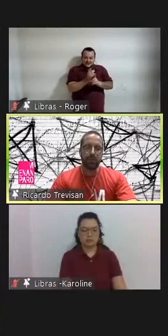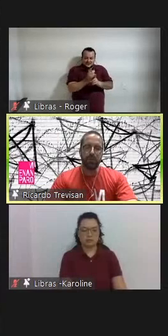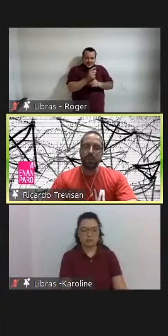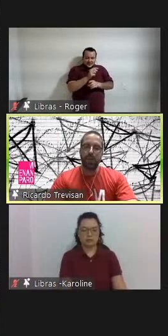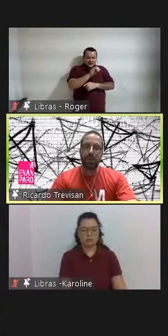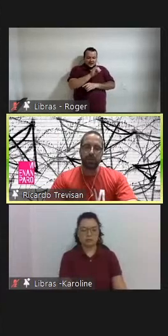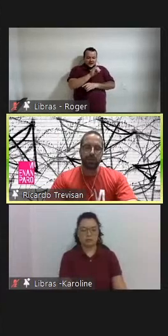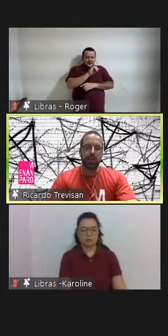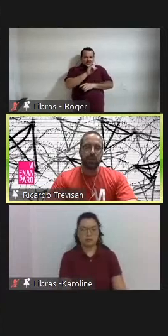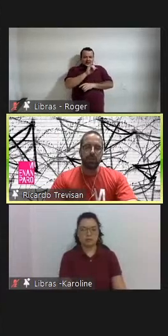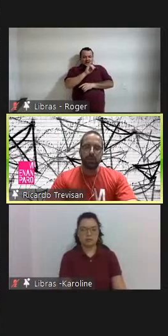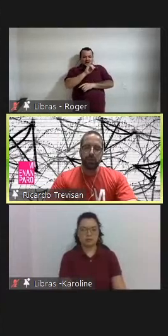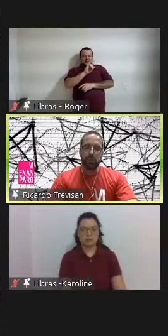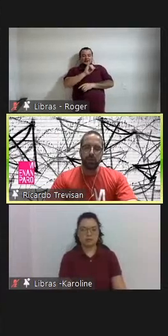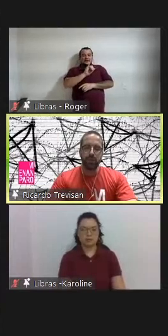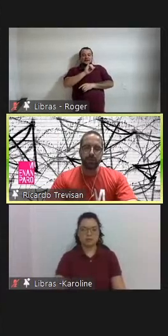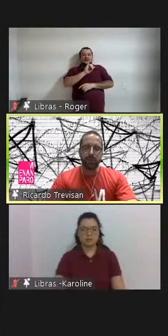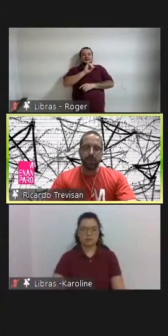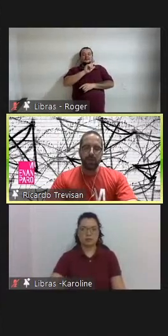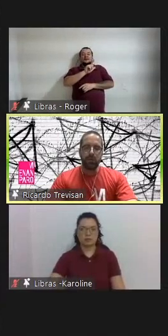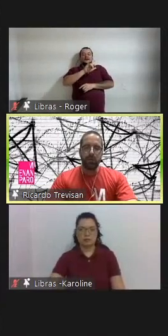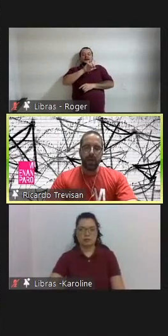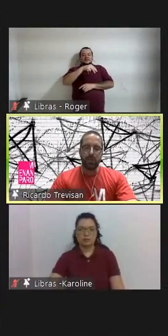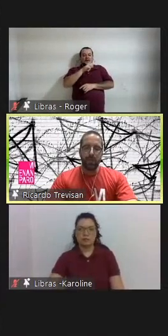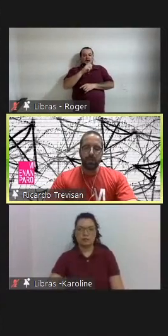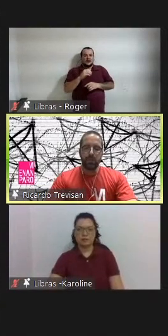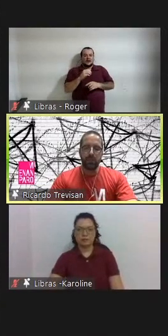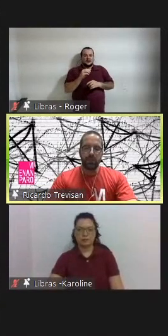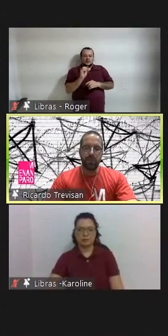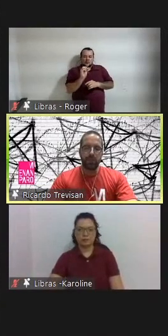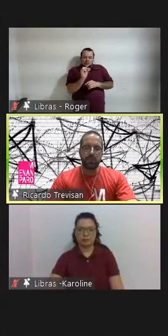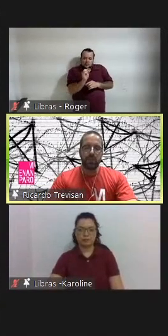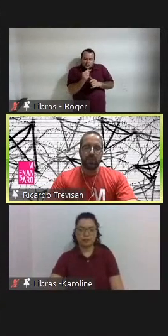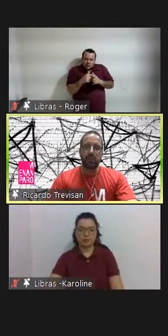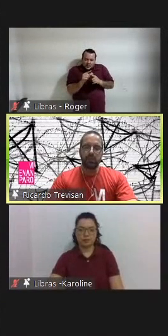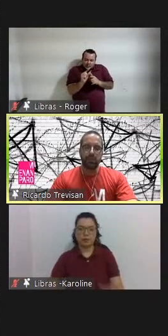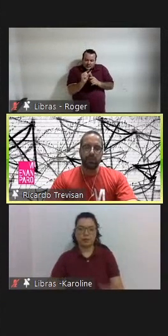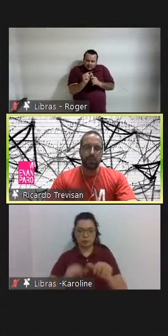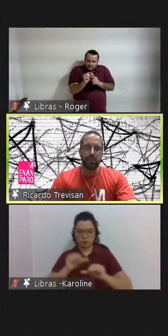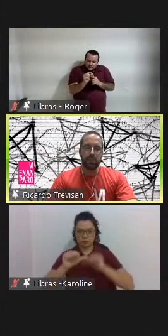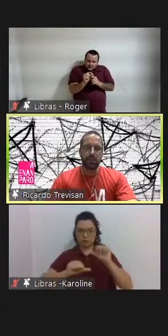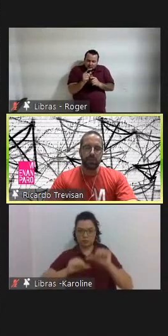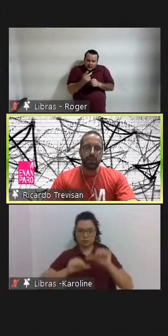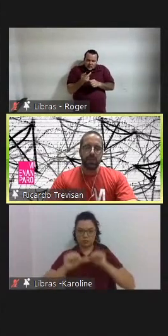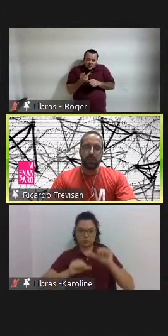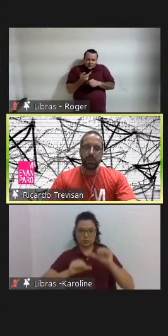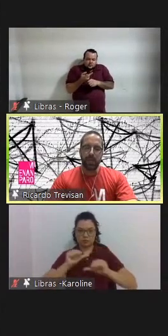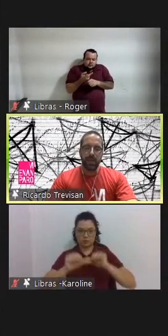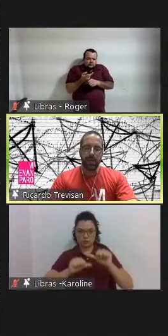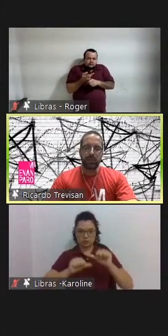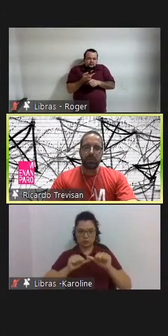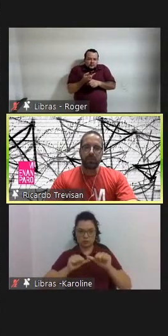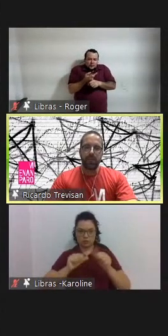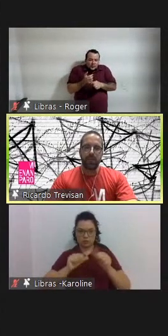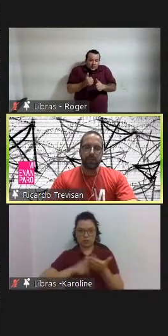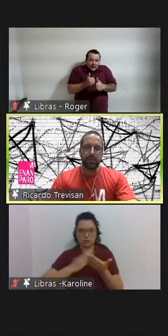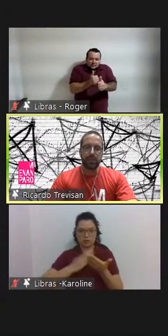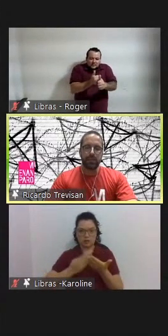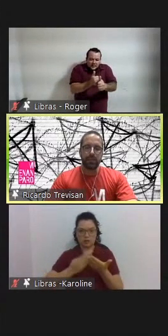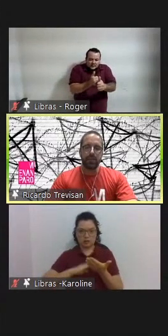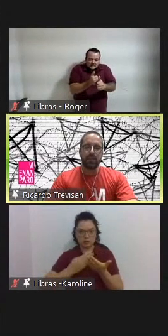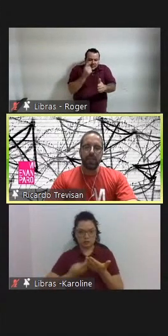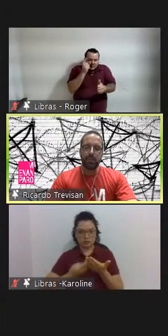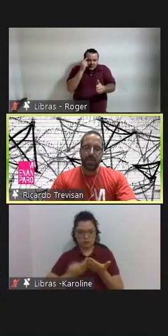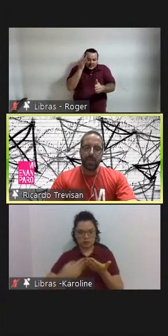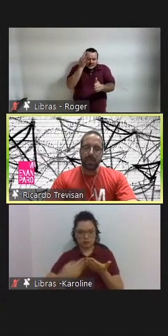do evento, uma brecha, uma fissura, como um caminho possível para perspectivas futuras. Na linearidade temos a